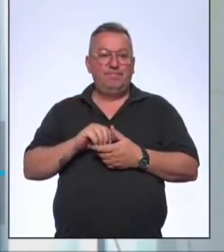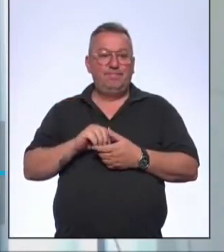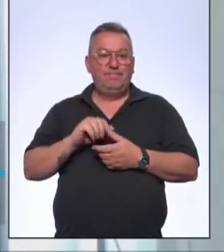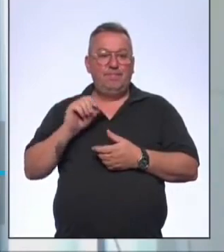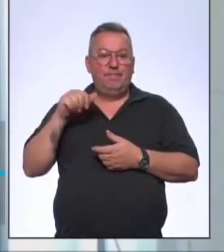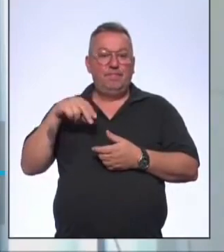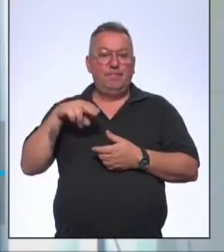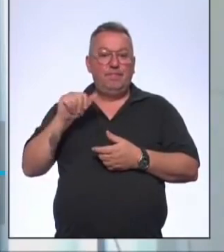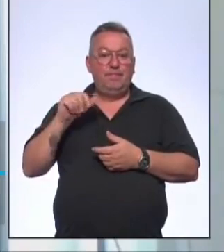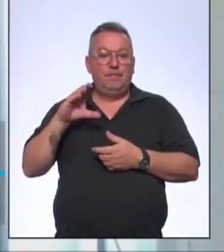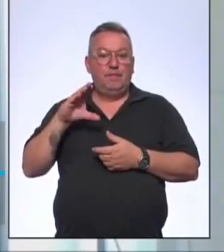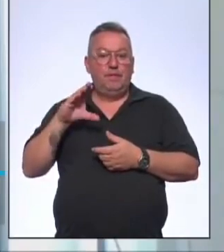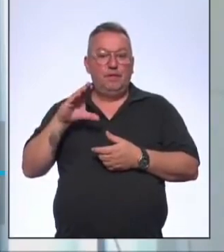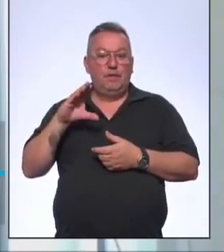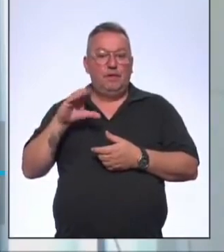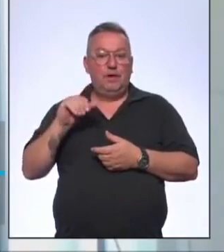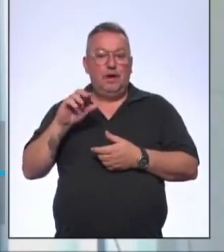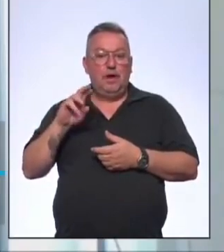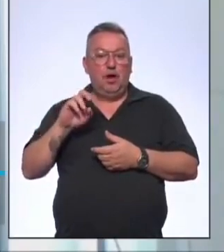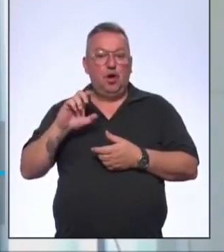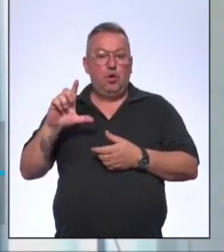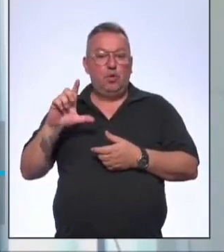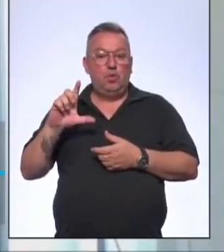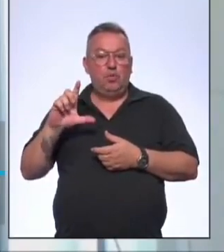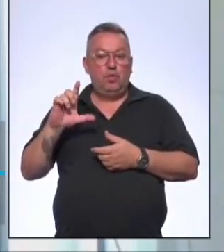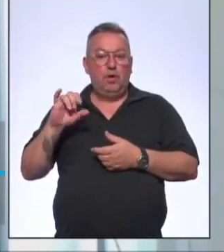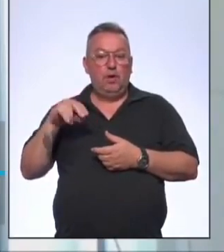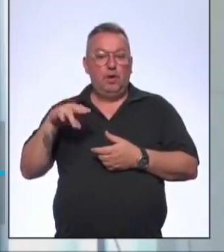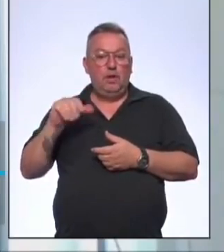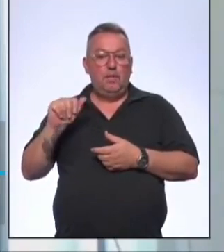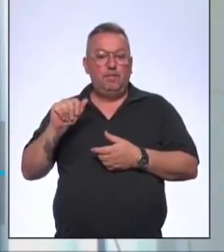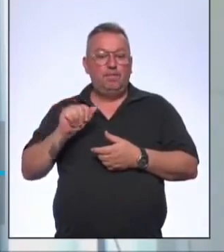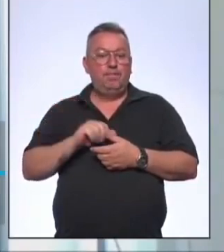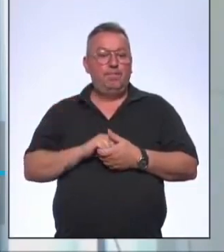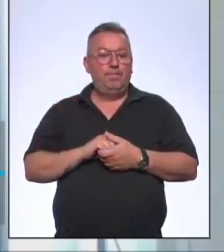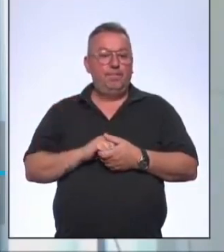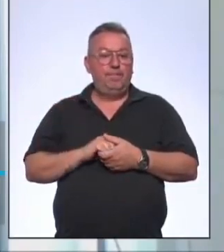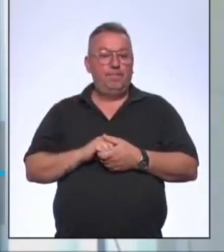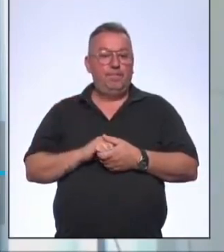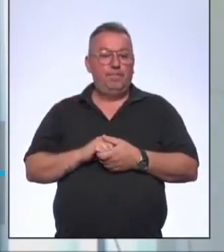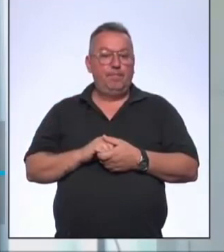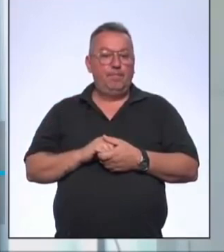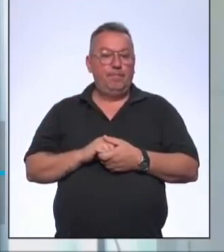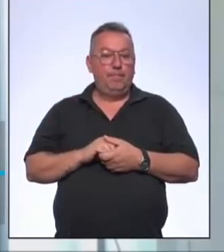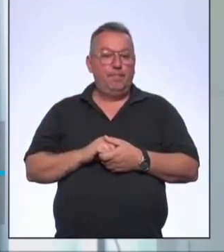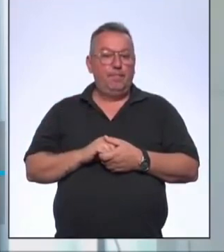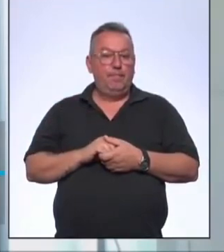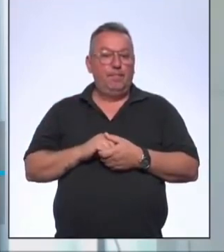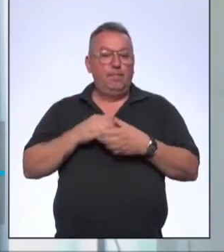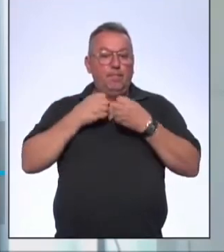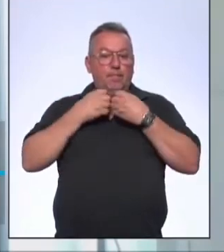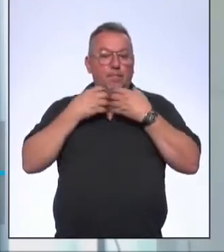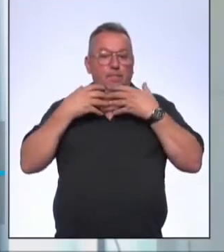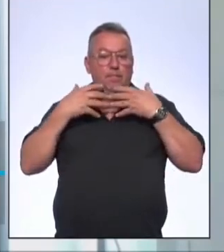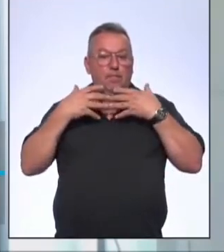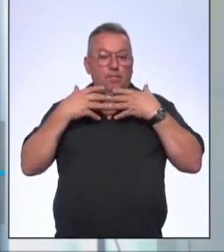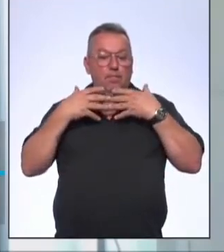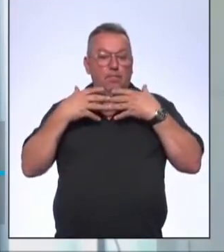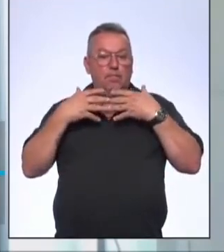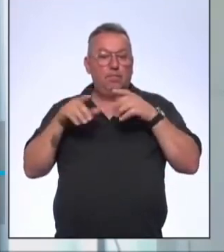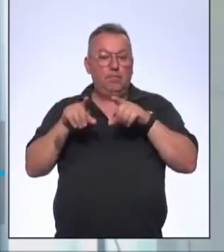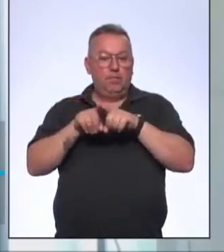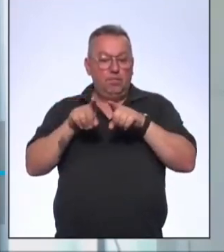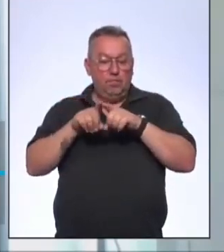Ana Carolina também escreveu, tá legal? Ó. Muito bom. Glândula é um órgão, escreveu